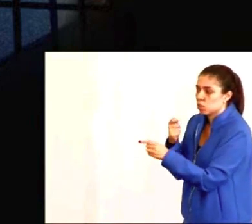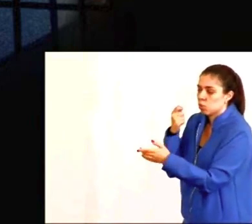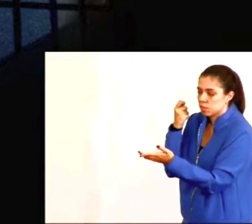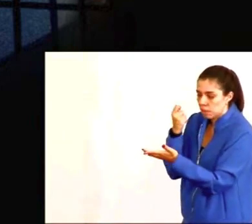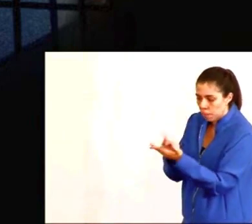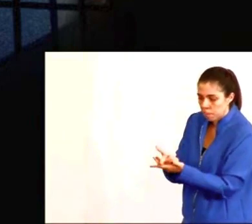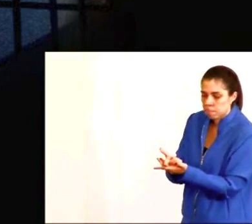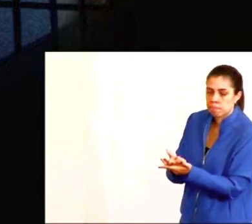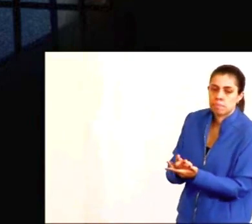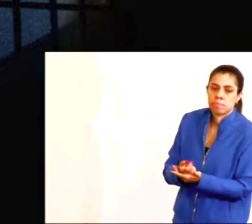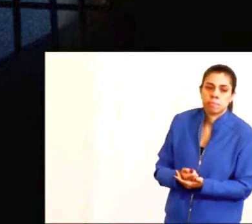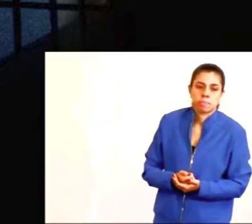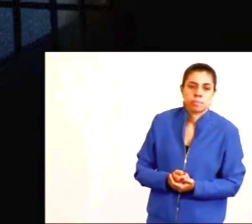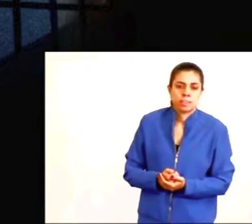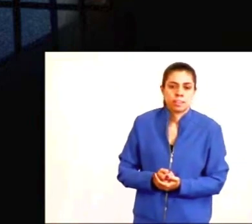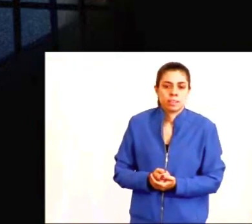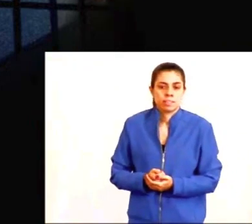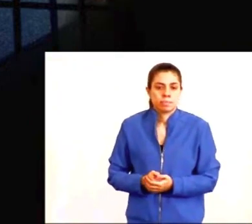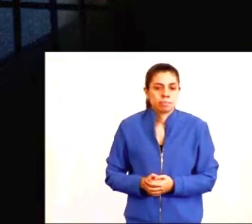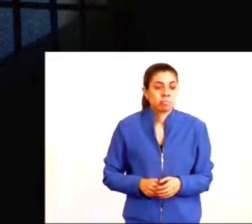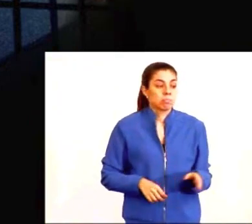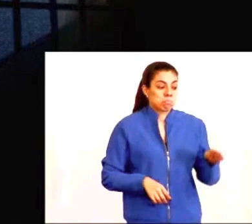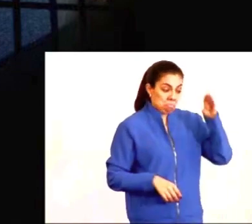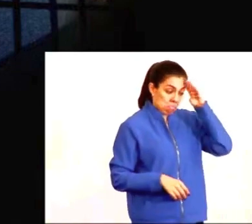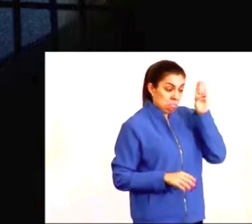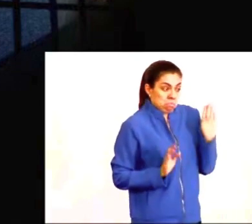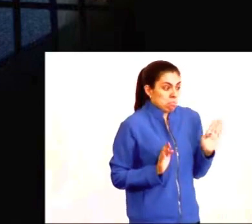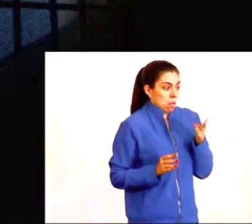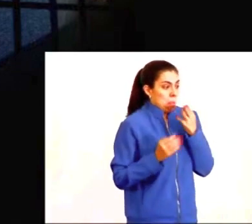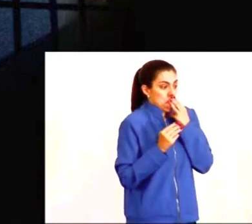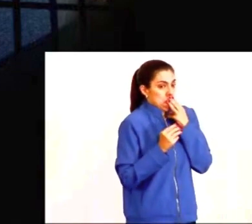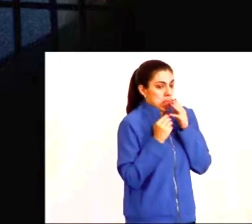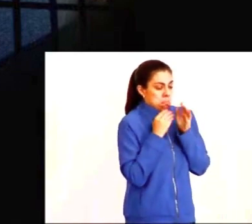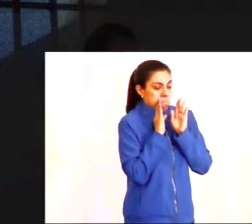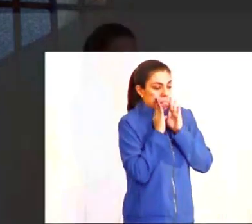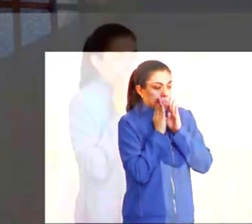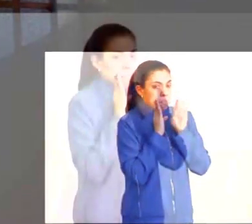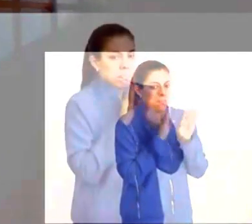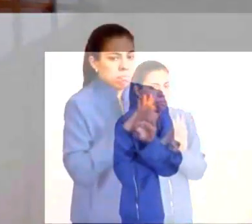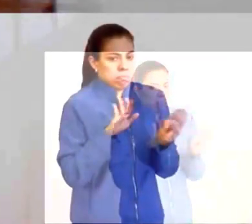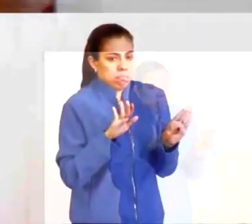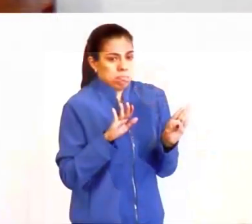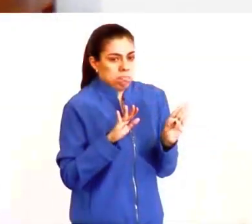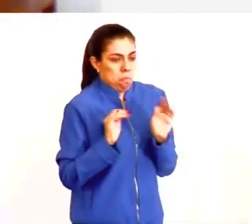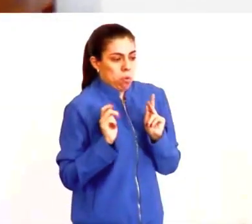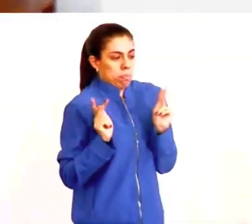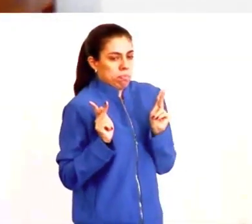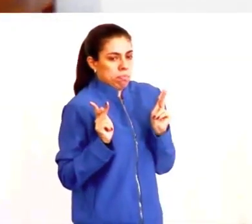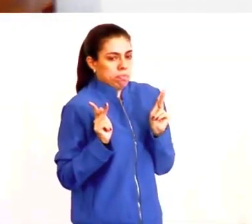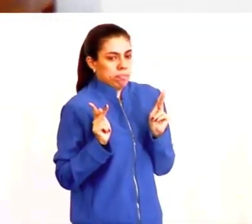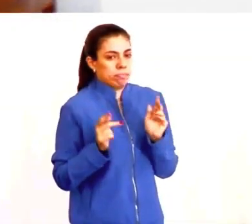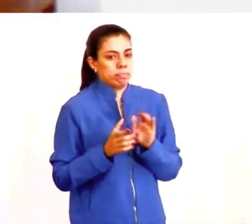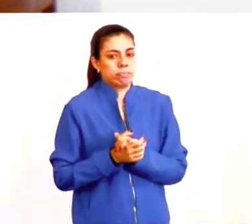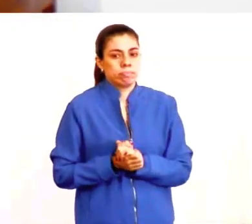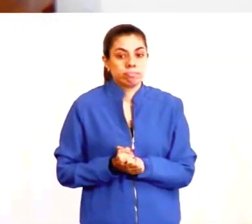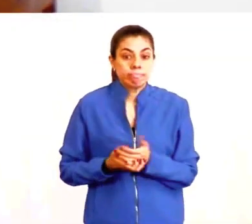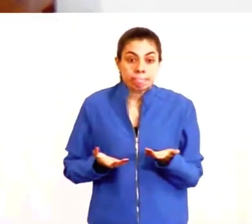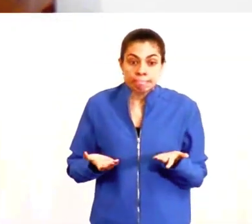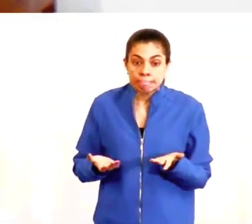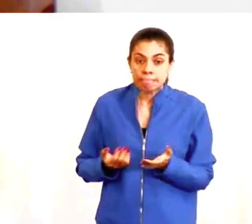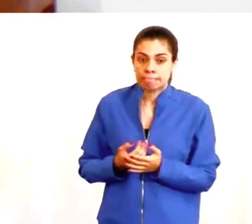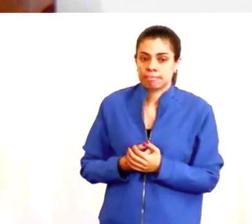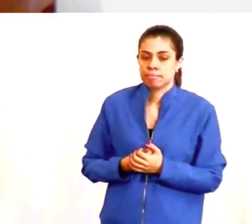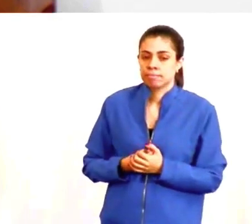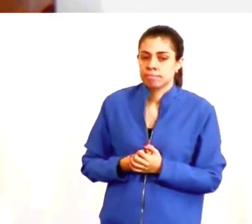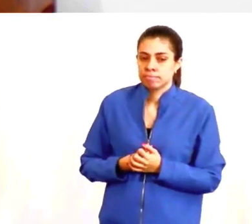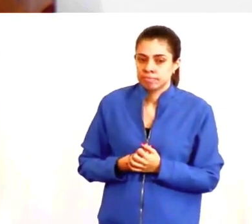ao dia de hoje. Deixa eu lhe falar uma coisa, que não é muito um assunto que nós não temos um